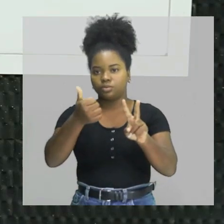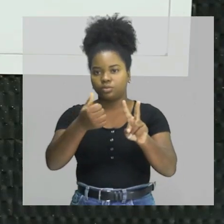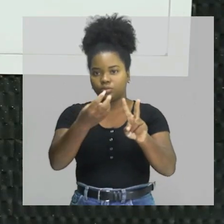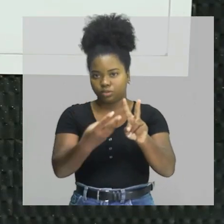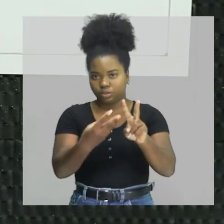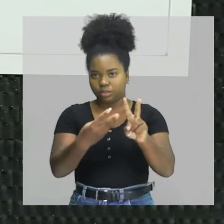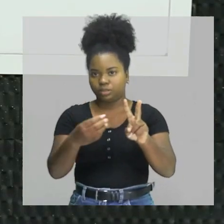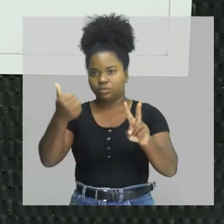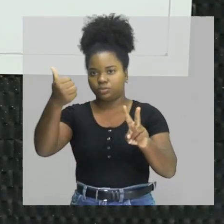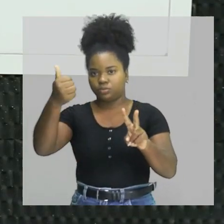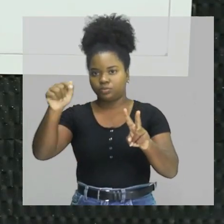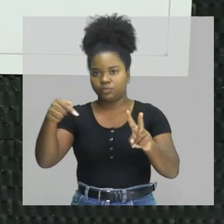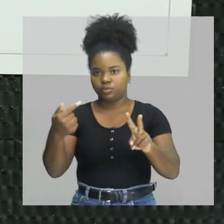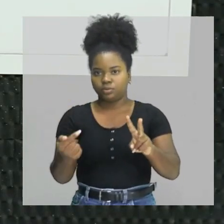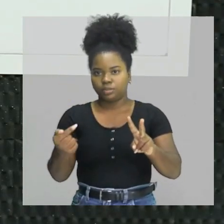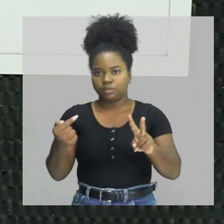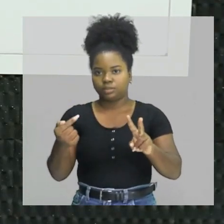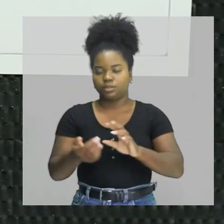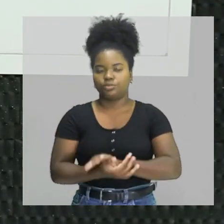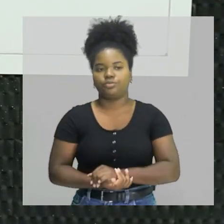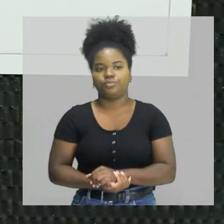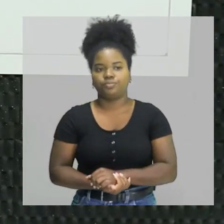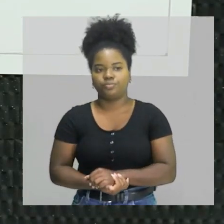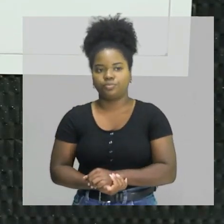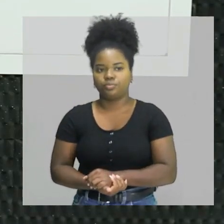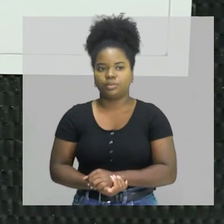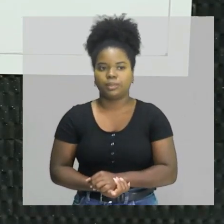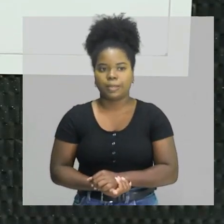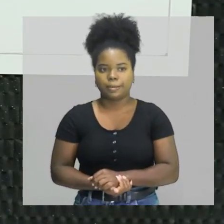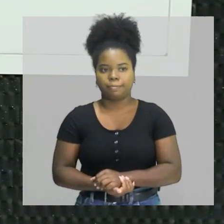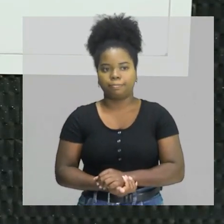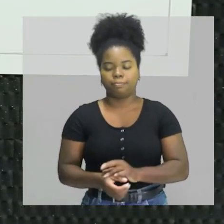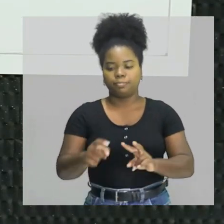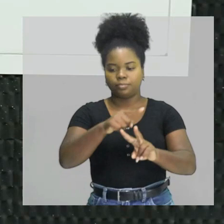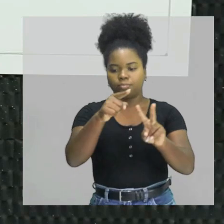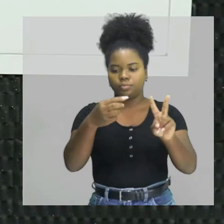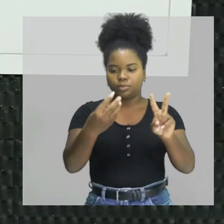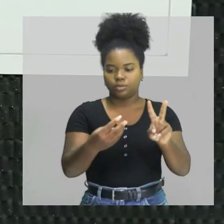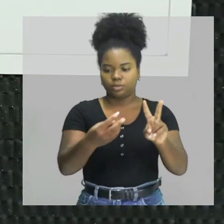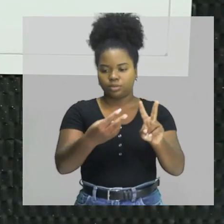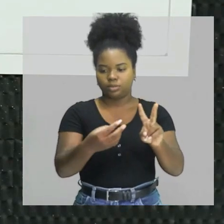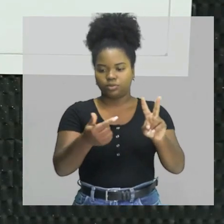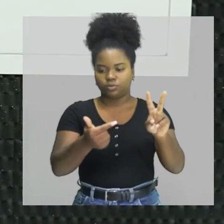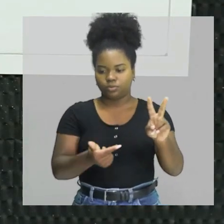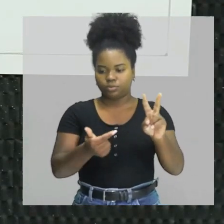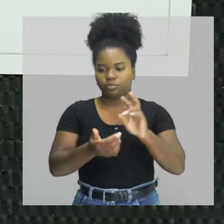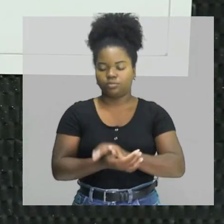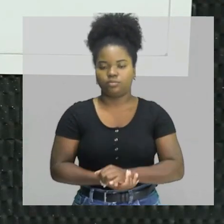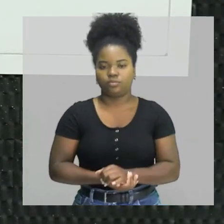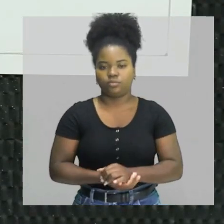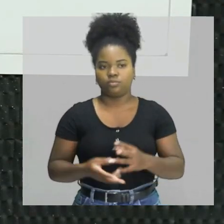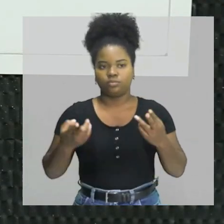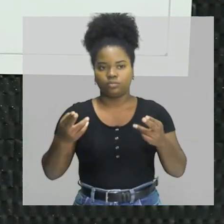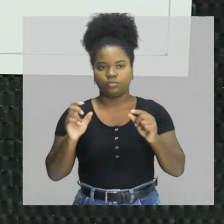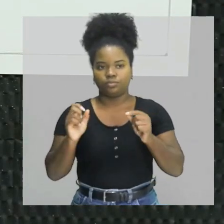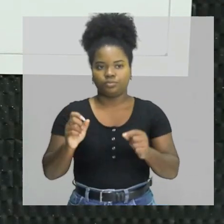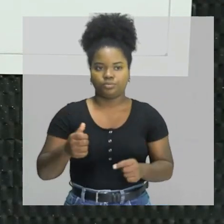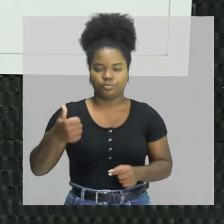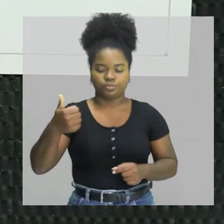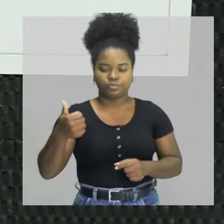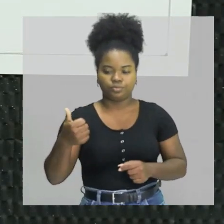Porque o seno de 60, turminha, raiz de 3 sobre 2. É igual a